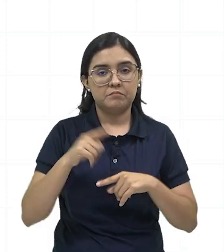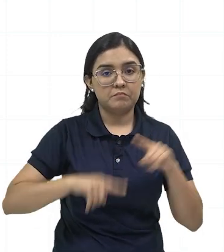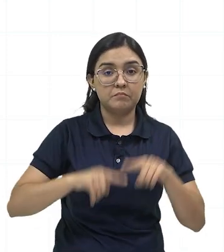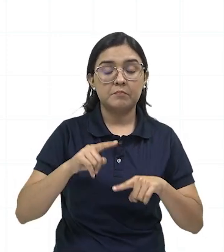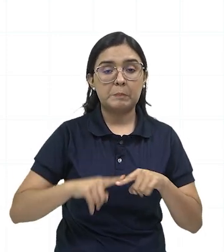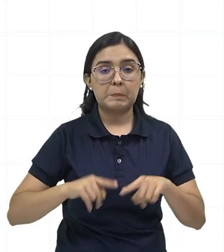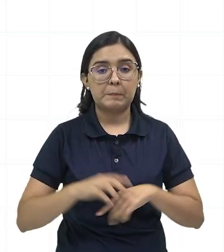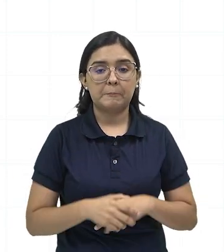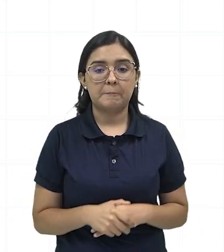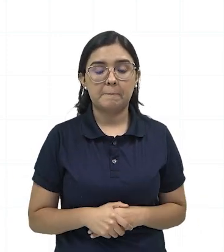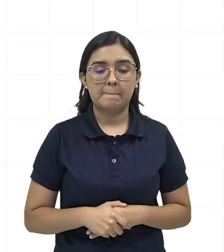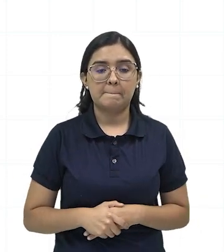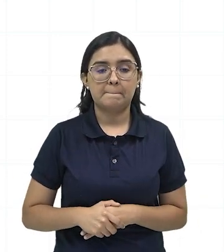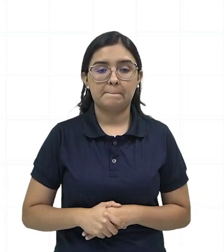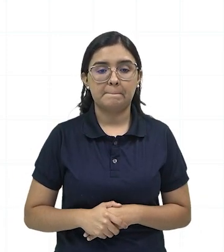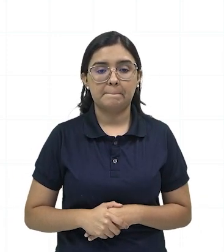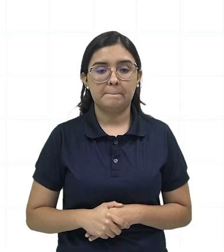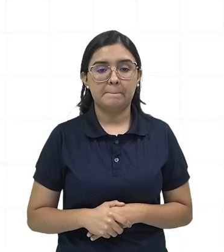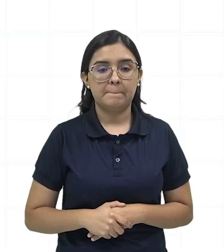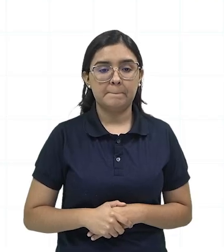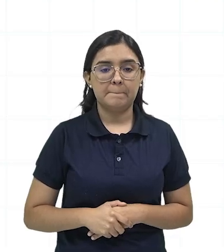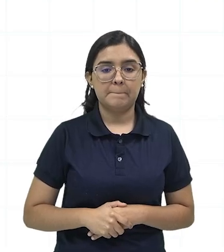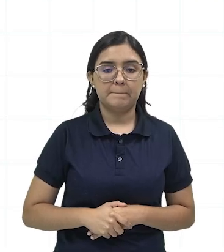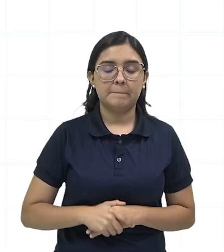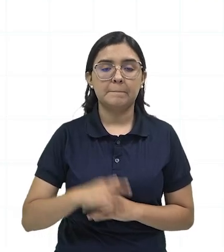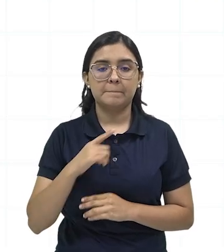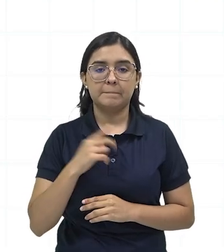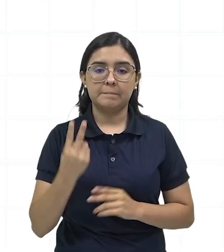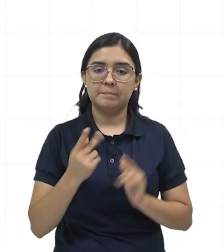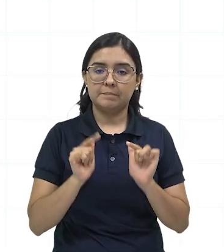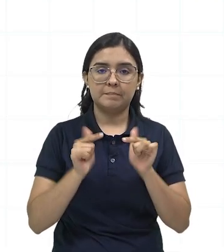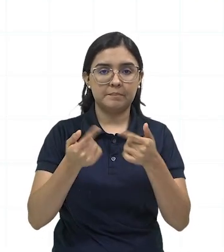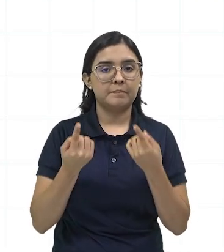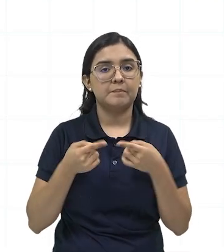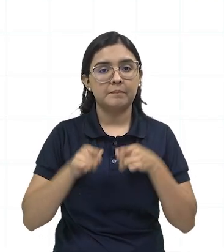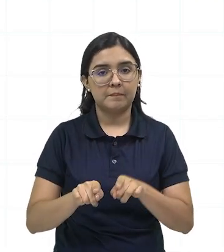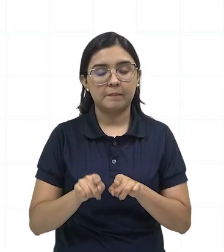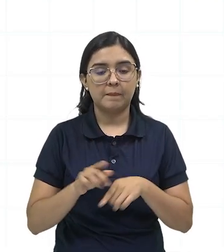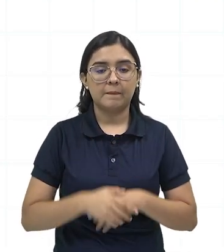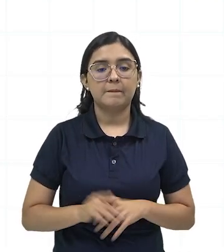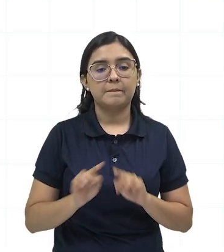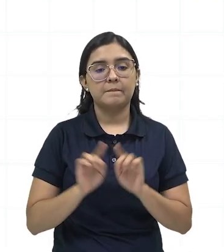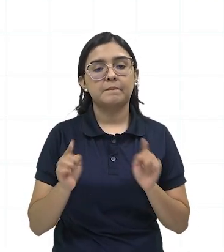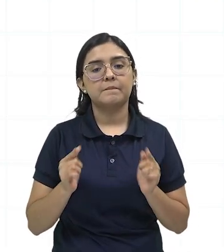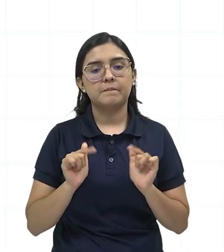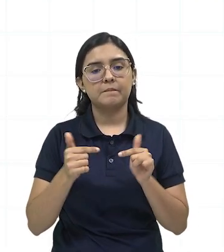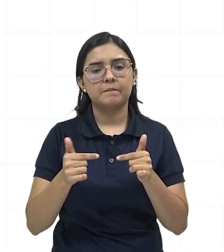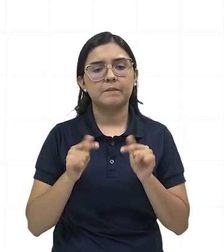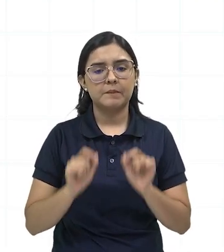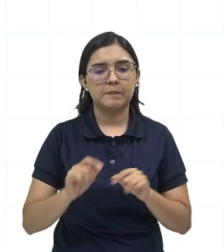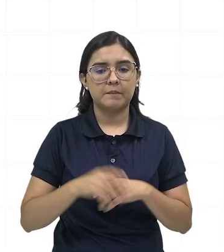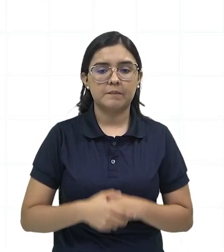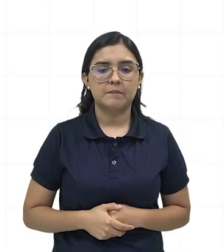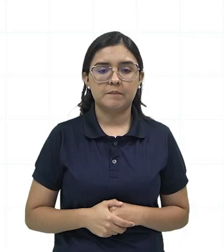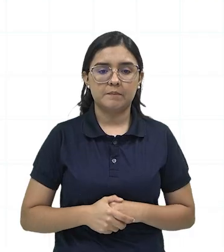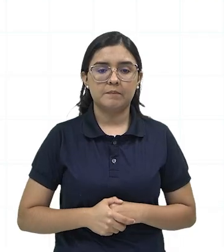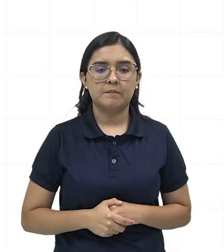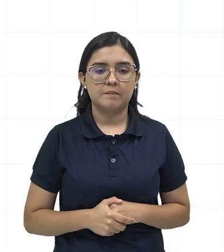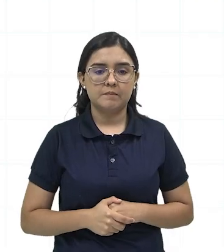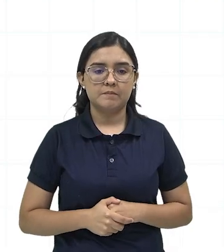objeto, que vai estar fazendo duas ações ao mesmo tempo, sendo que essas ações elas são